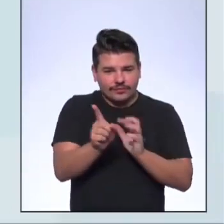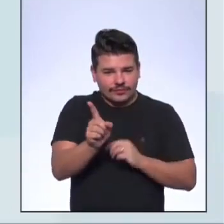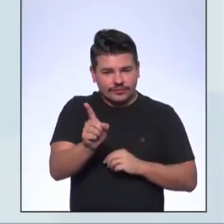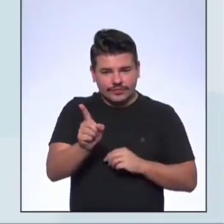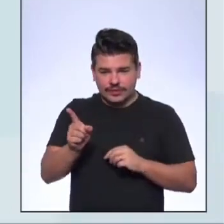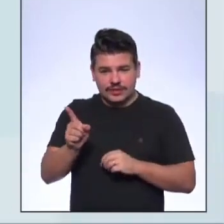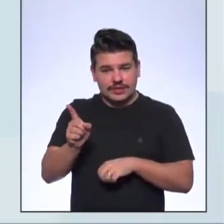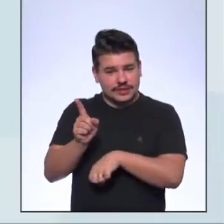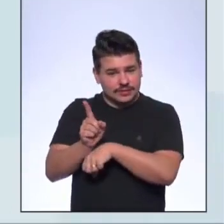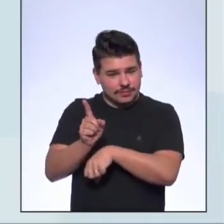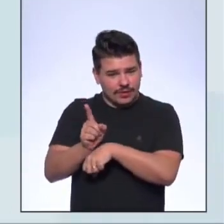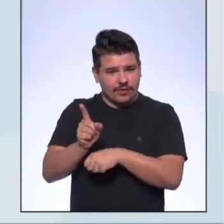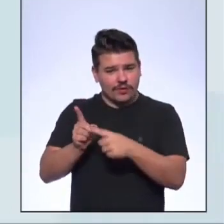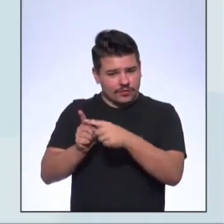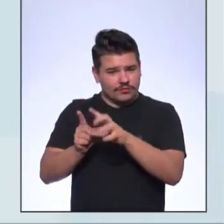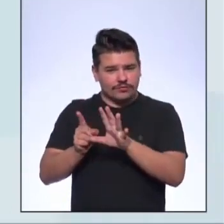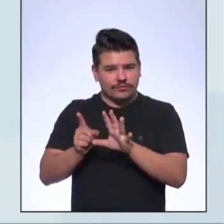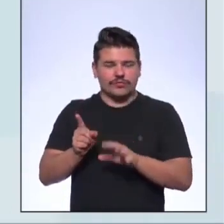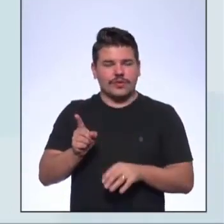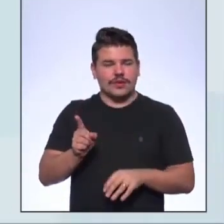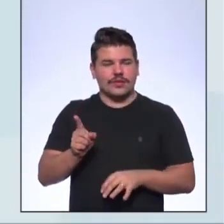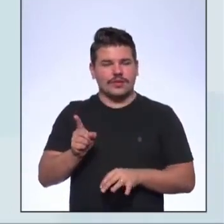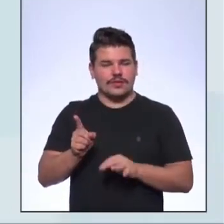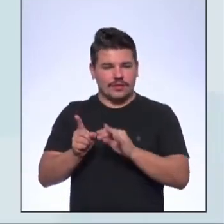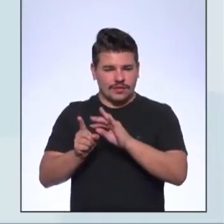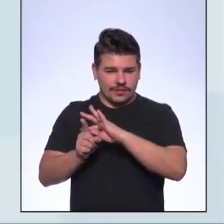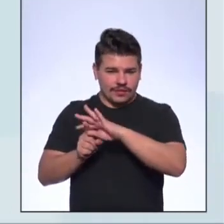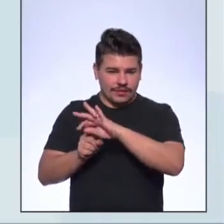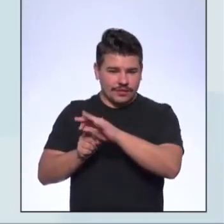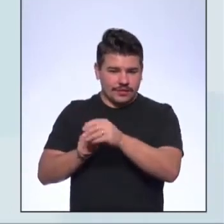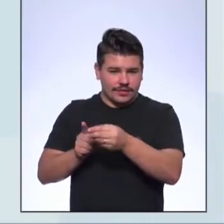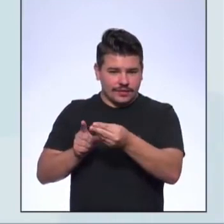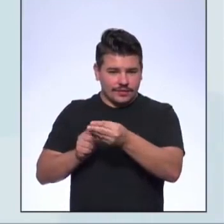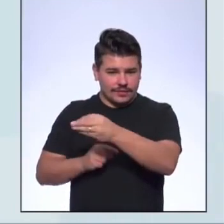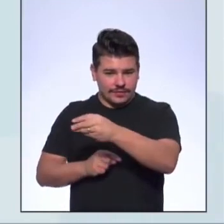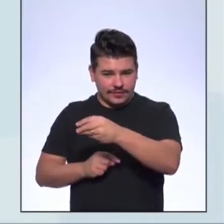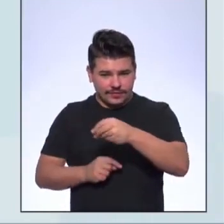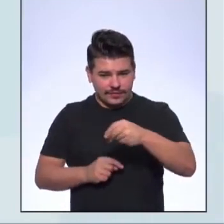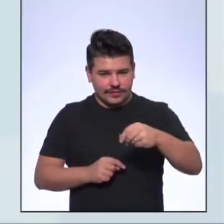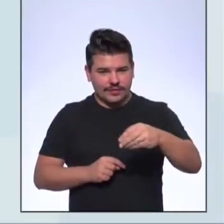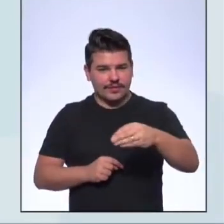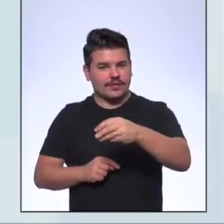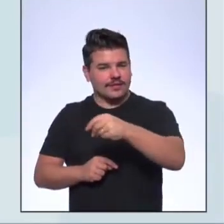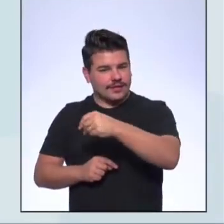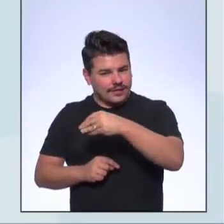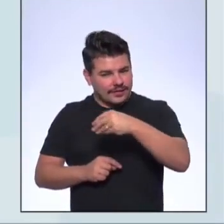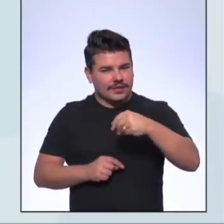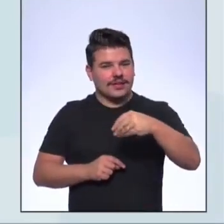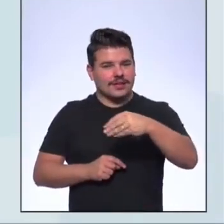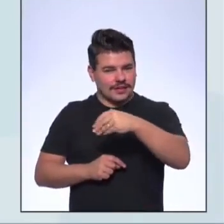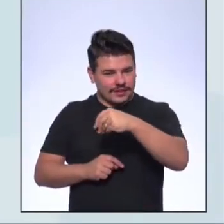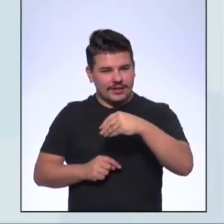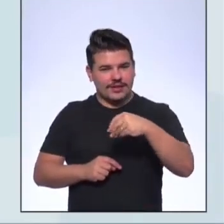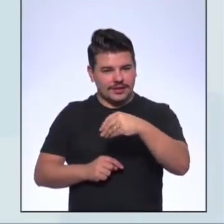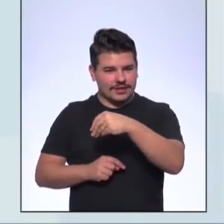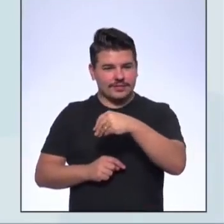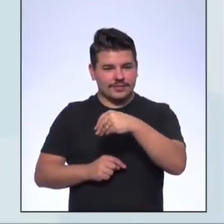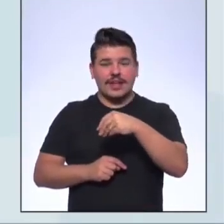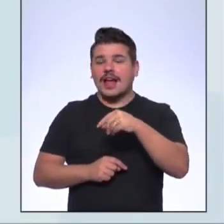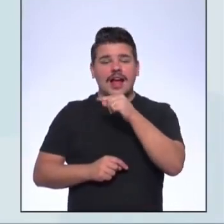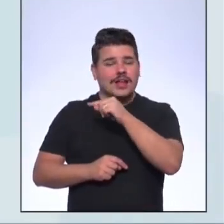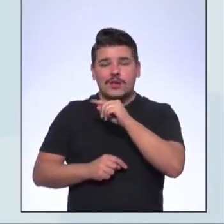e esperou ela entrar em idade reprodutiva ali na época de reprodução. E, com isso, impediu a autofecundação. Aí, o